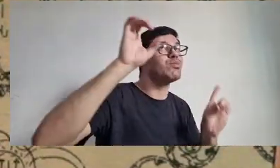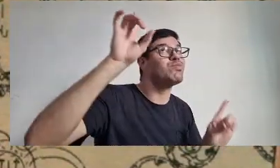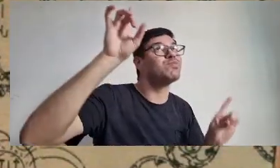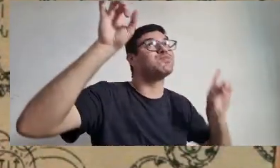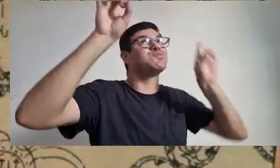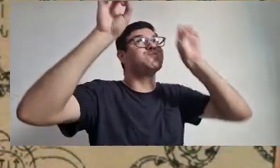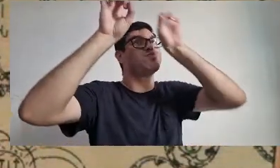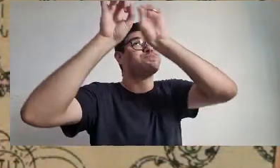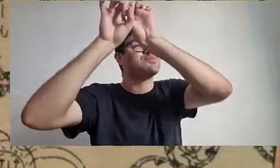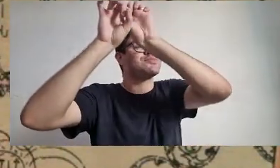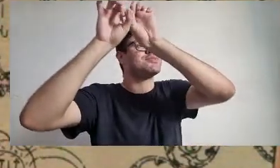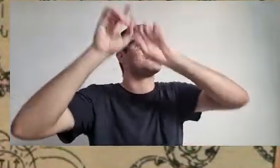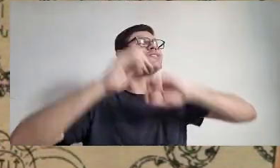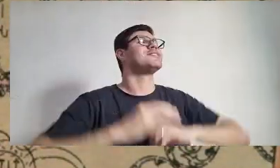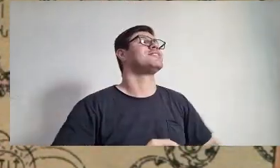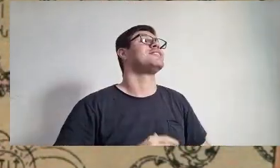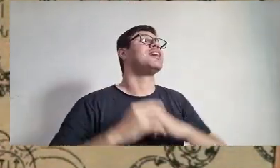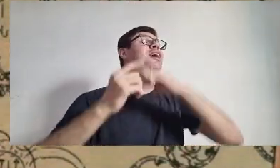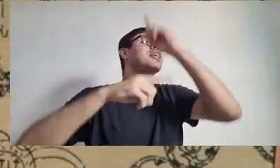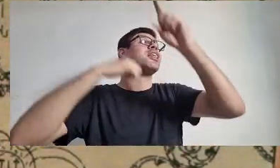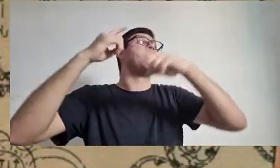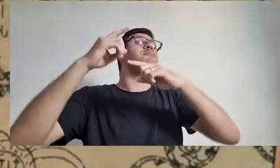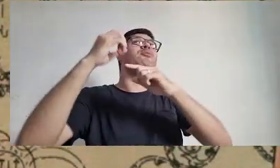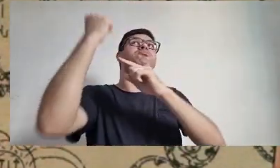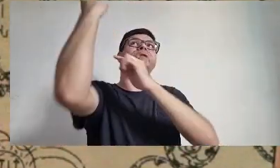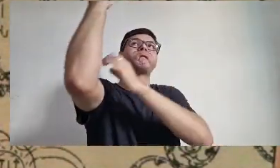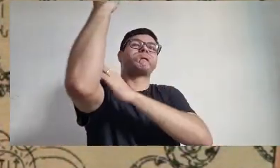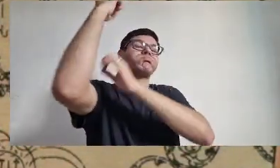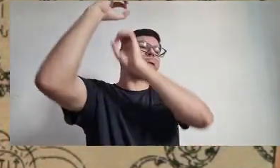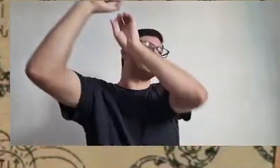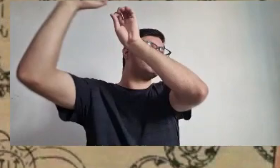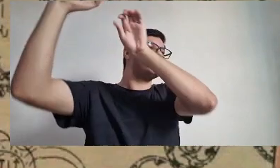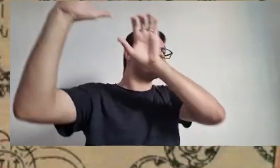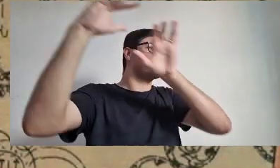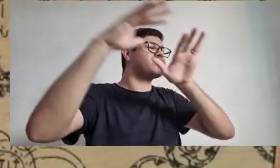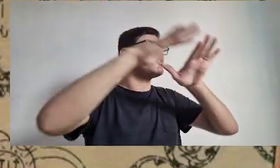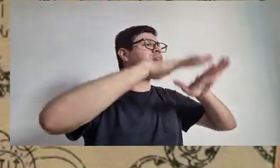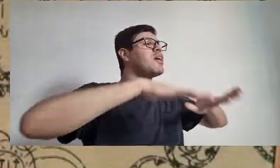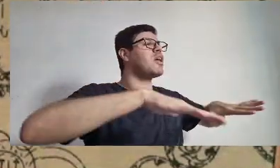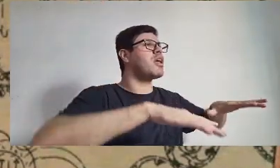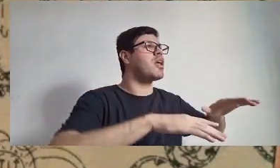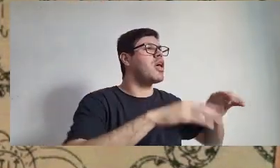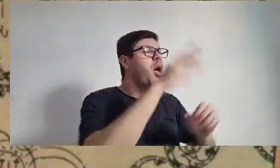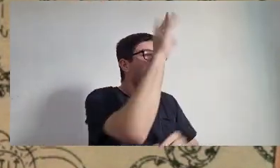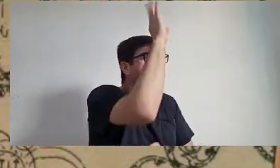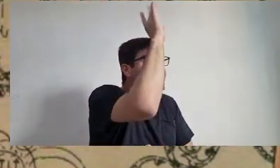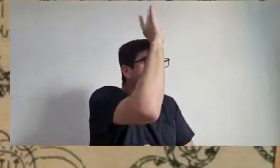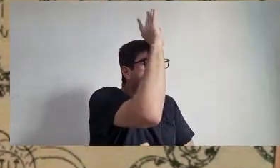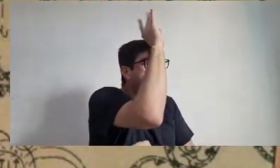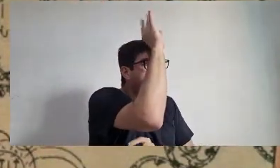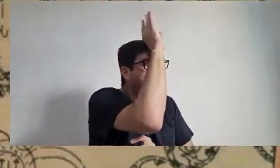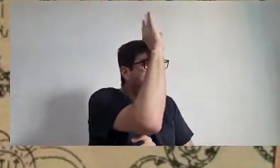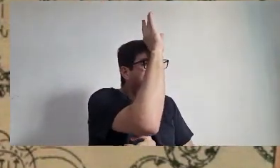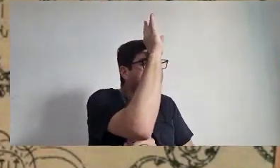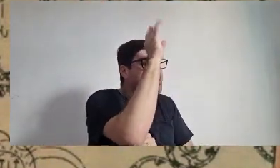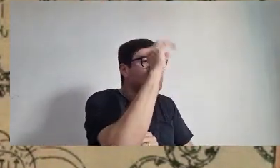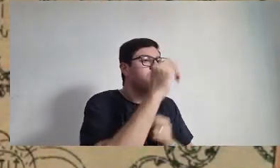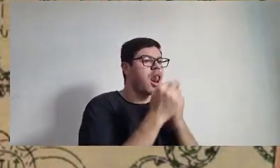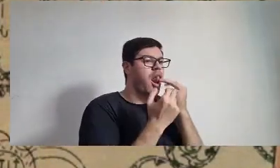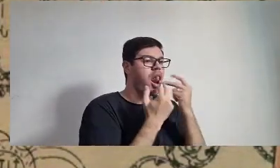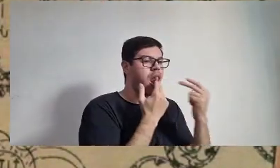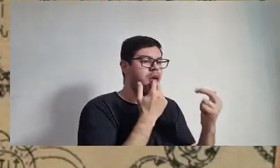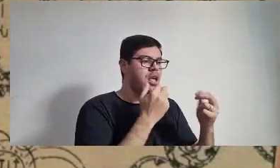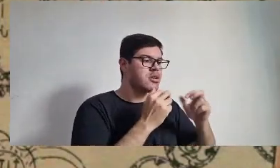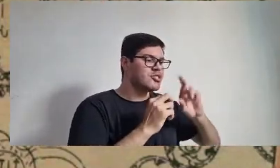10 dias foi derramado o Espírito Santo. As pessoas falaram em línguas e glorificavam a Deus.